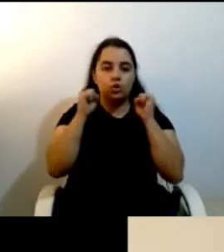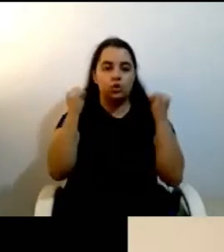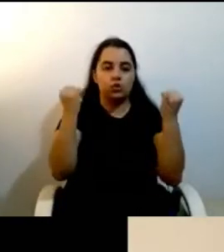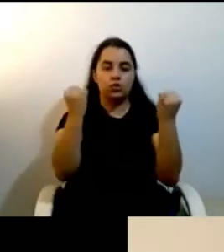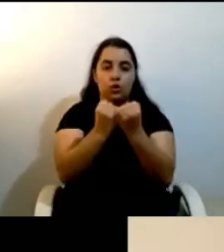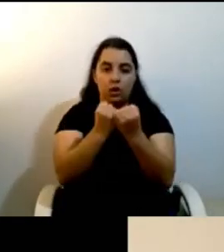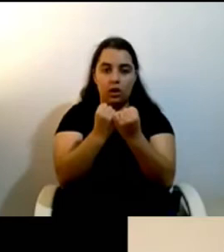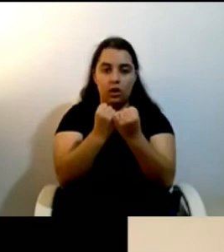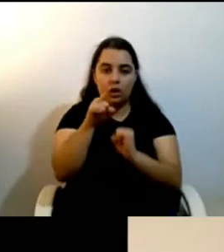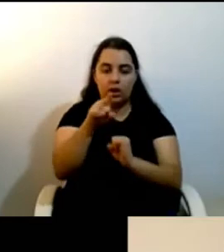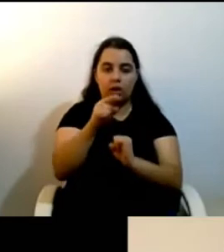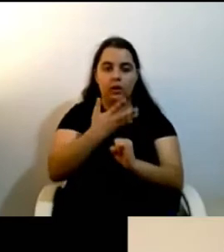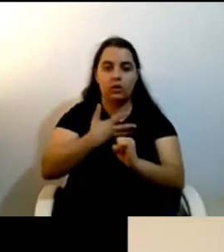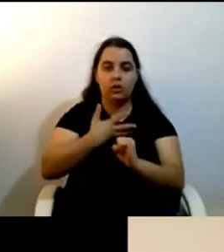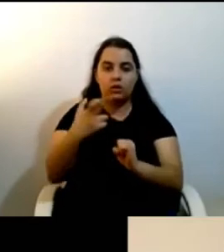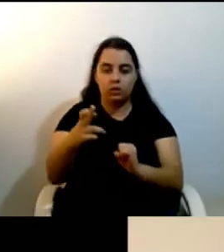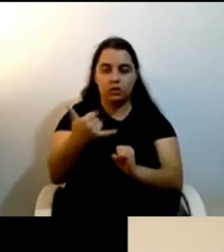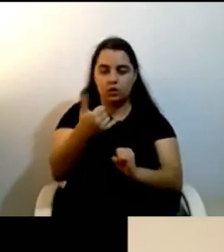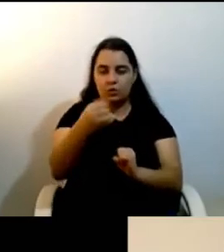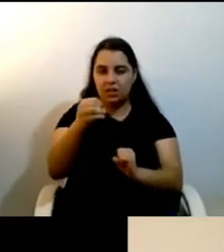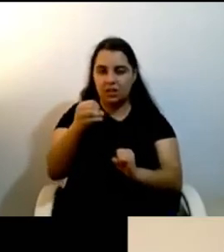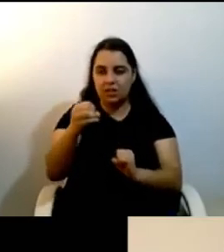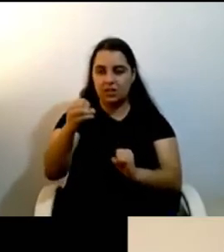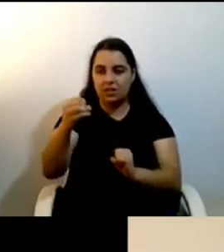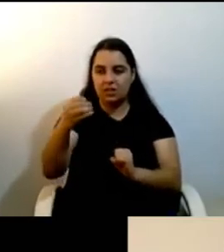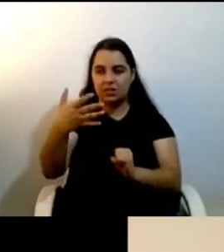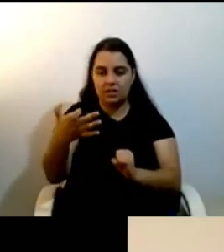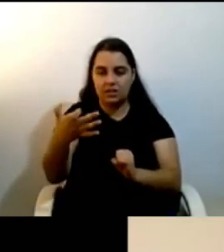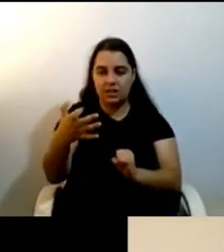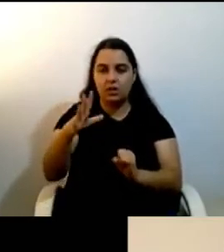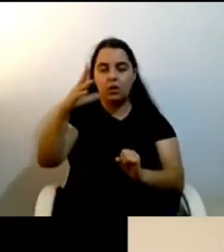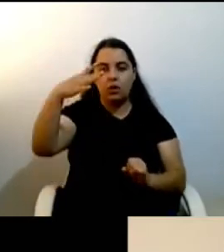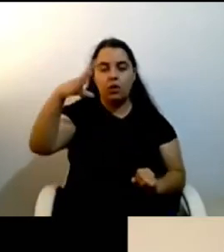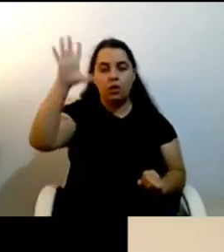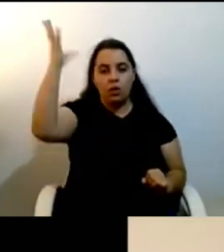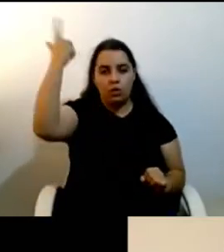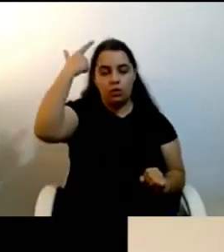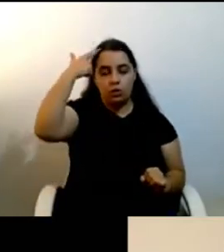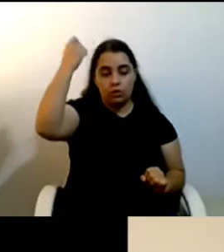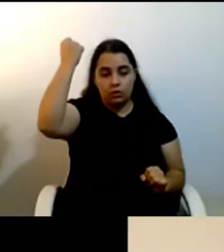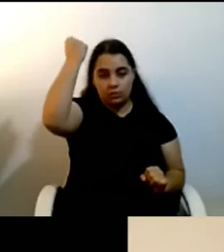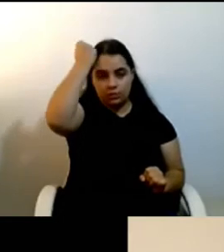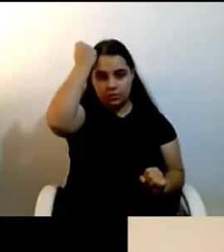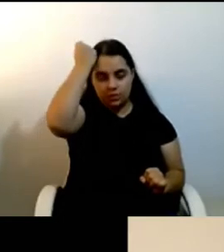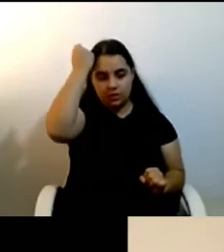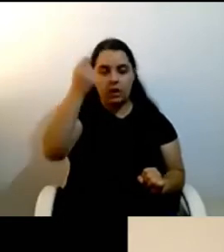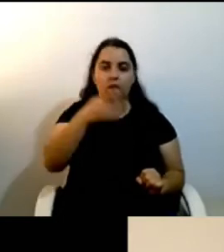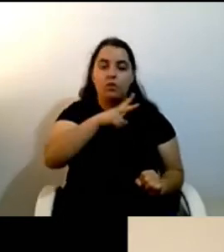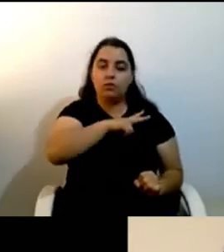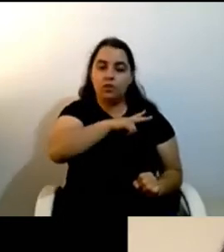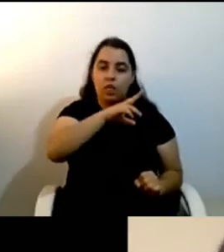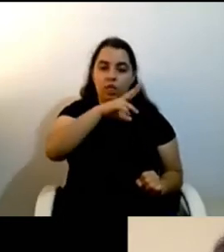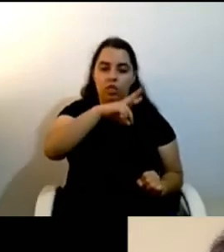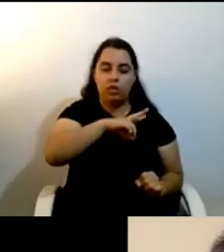de 2017 e um mestrado de 2010 em Sociologia da Universidade de Coimbra.